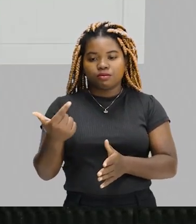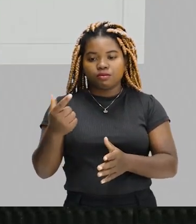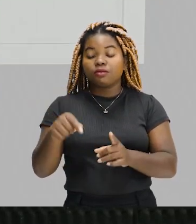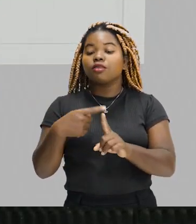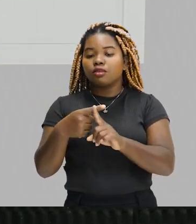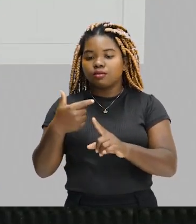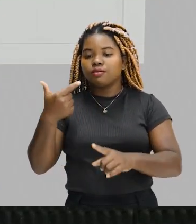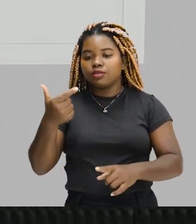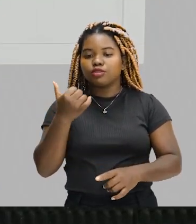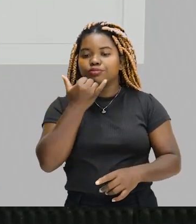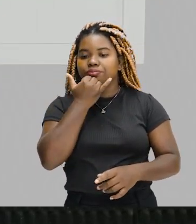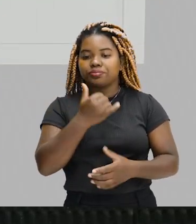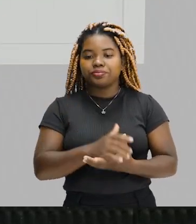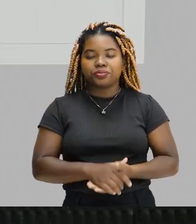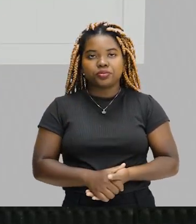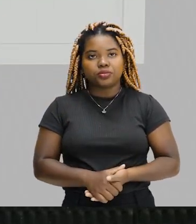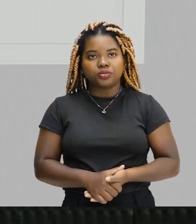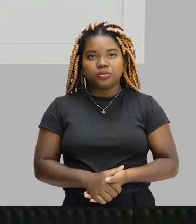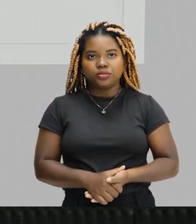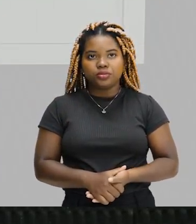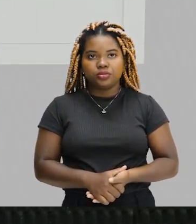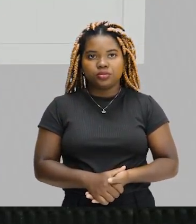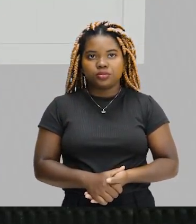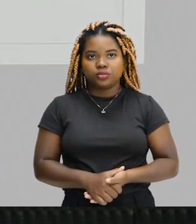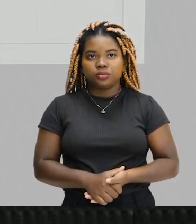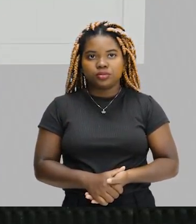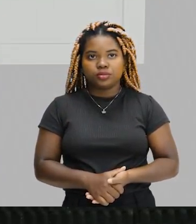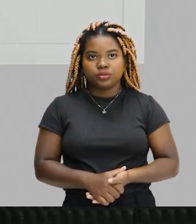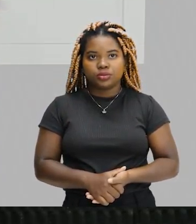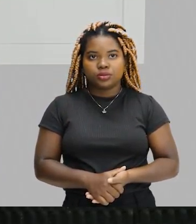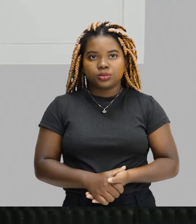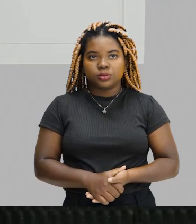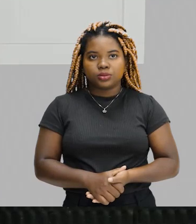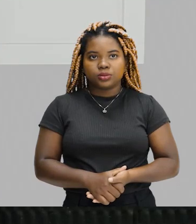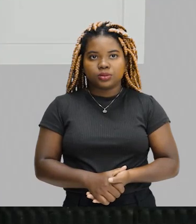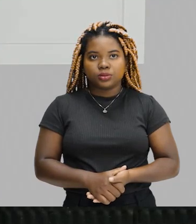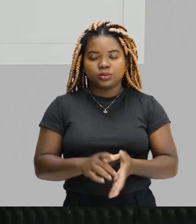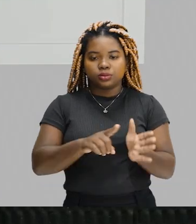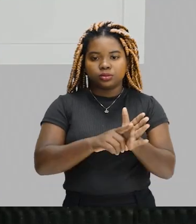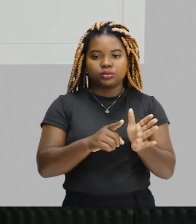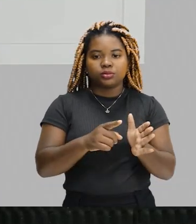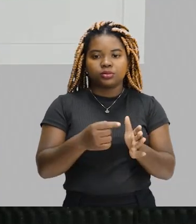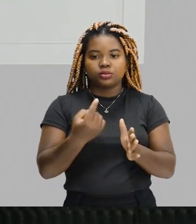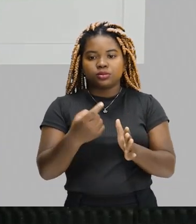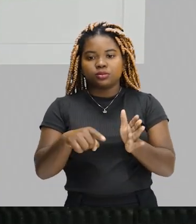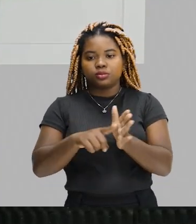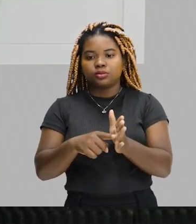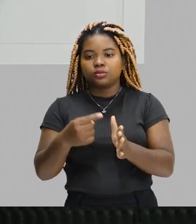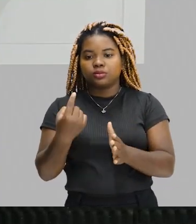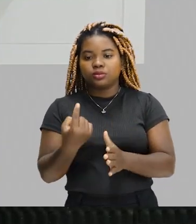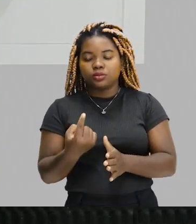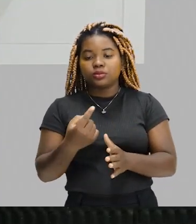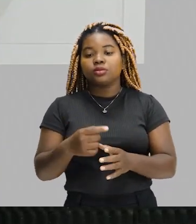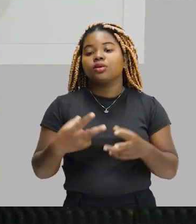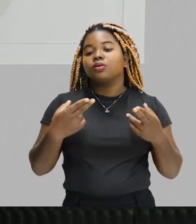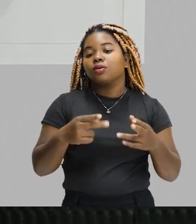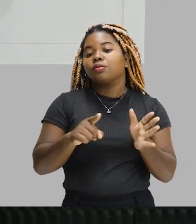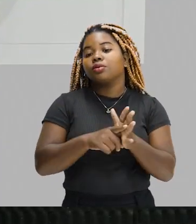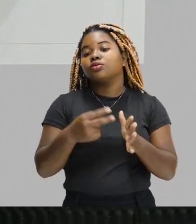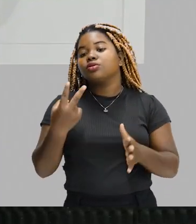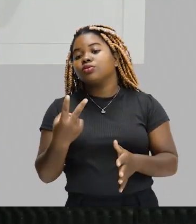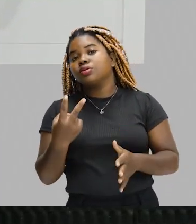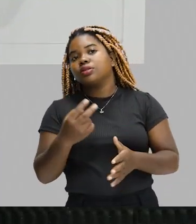mais 2. Certo? Menos 1 com menos 1 dá menos 2. Com mais 2 vai dar 0.